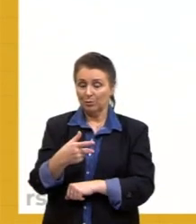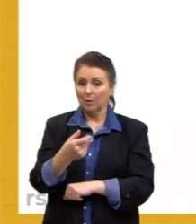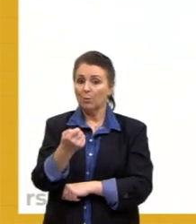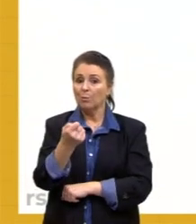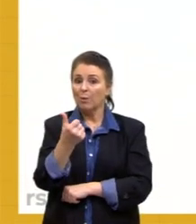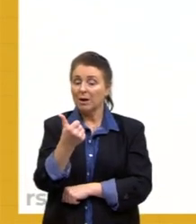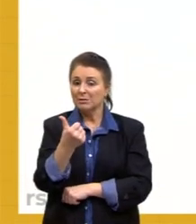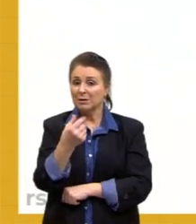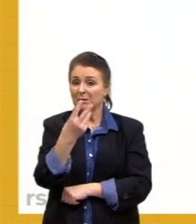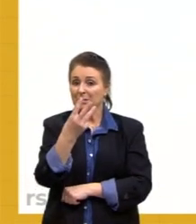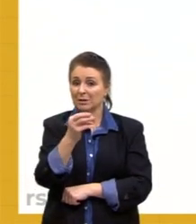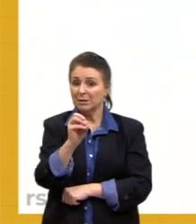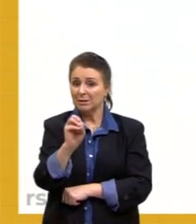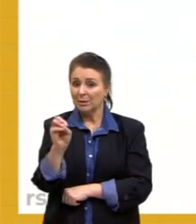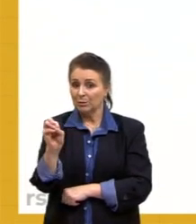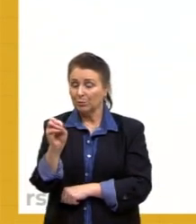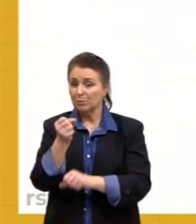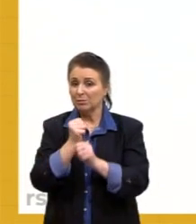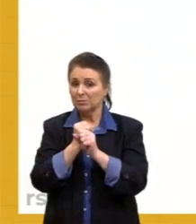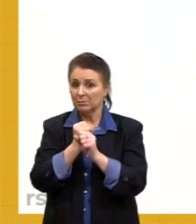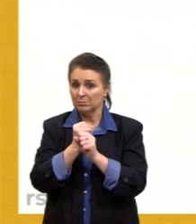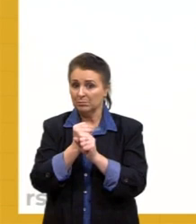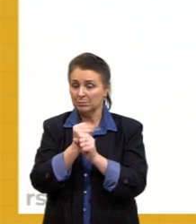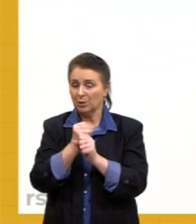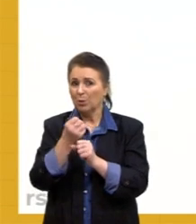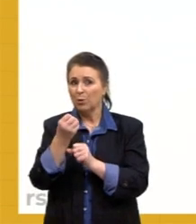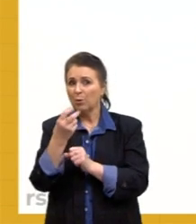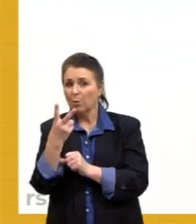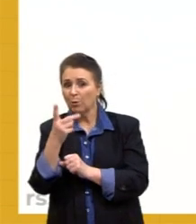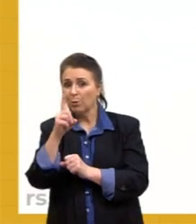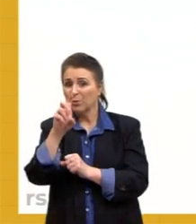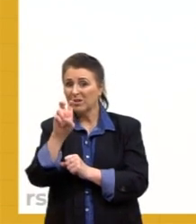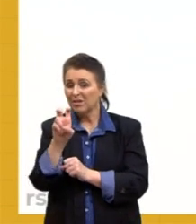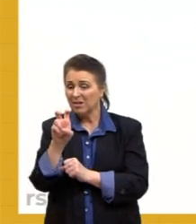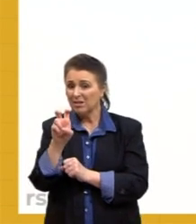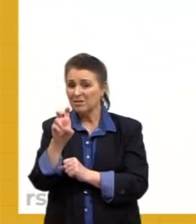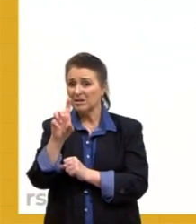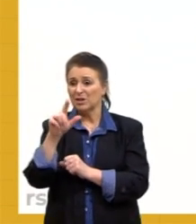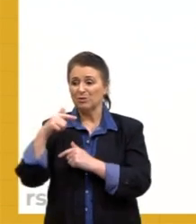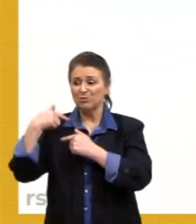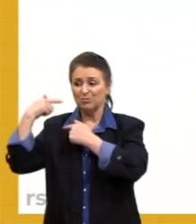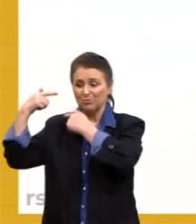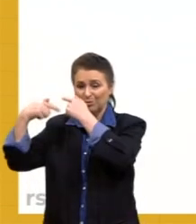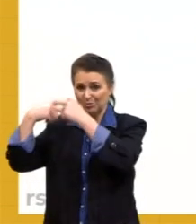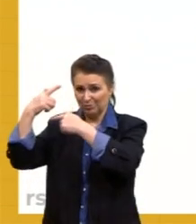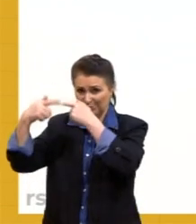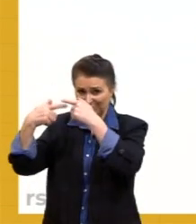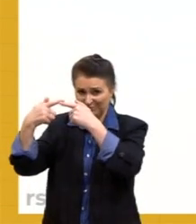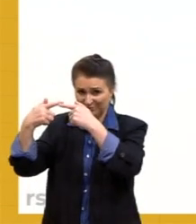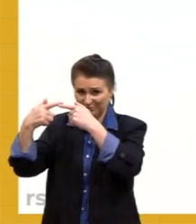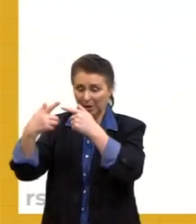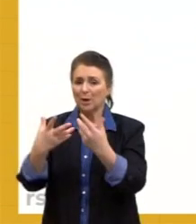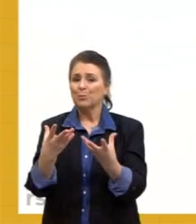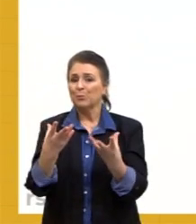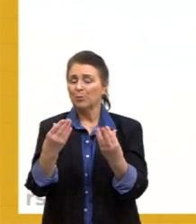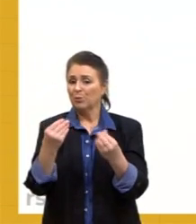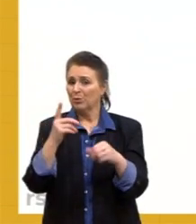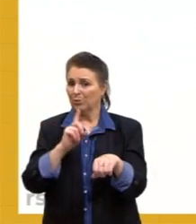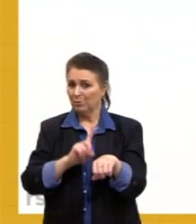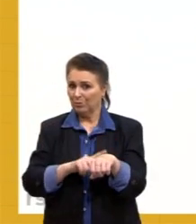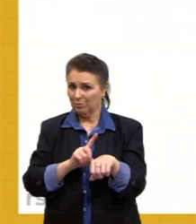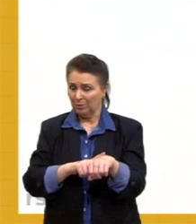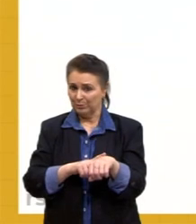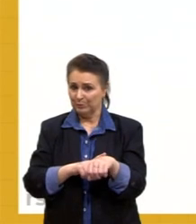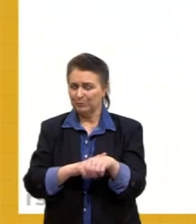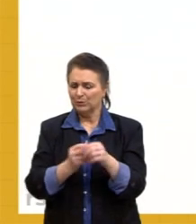300 anos ou no mínimo 15 gerações é muito tempo né embora a